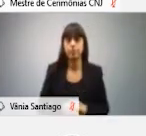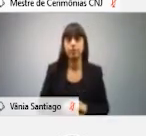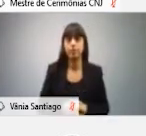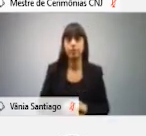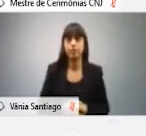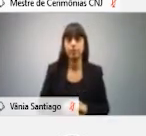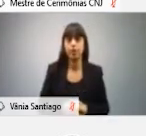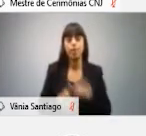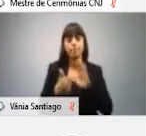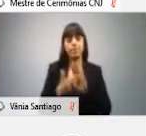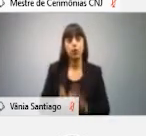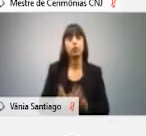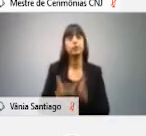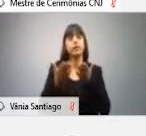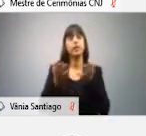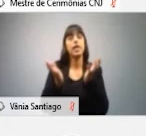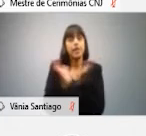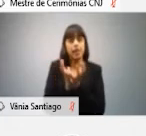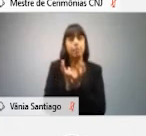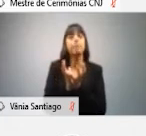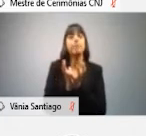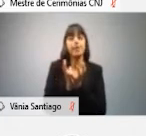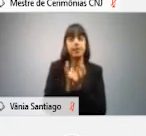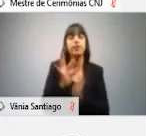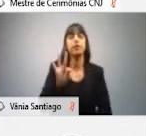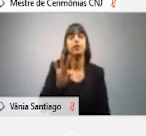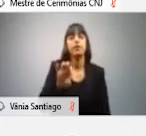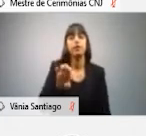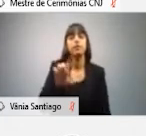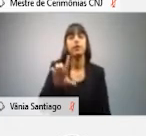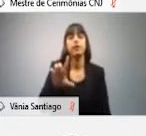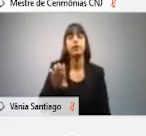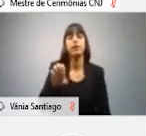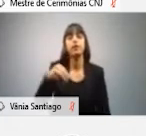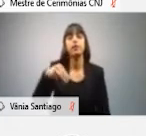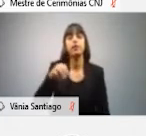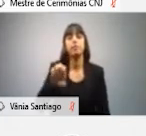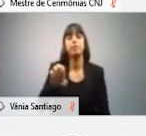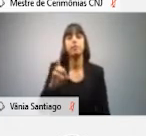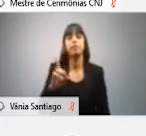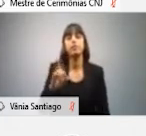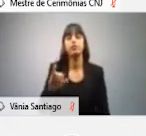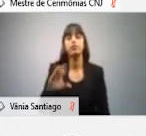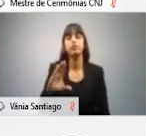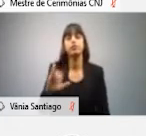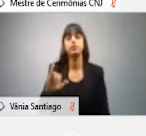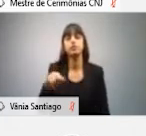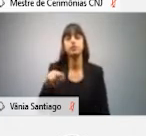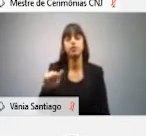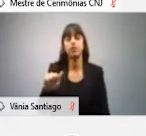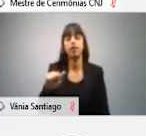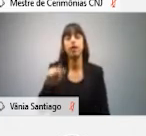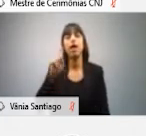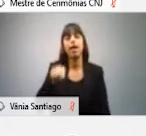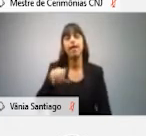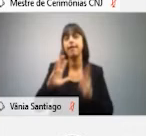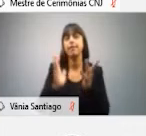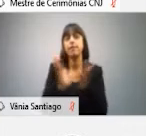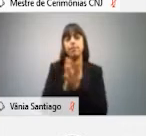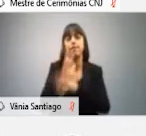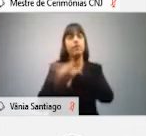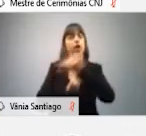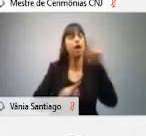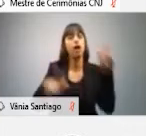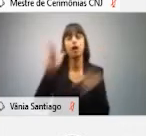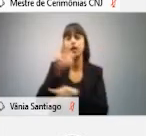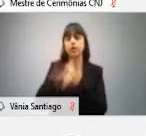equipe multifuncional, é formada por esses profissionais, é uma equipe muito dinâmica hoje, e essa